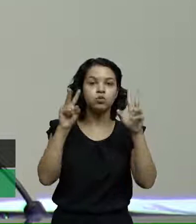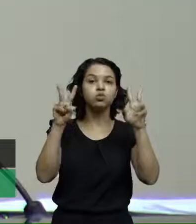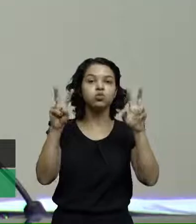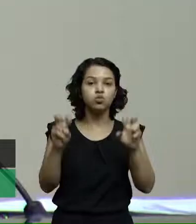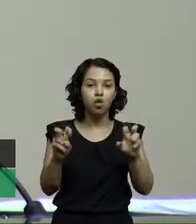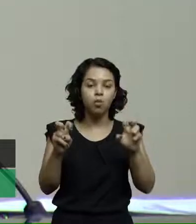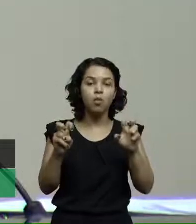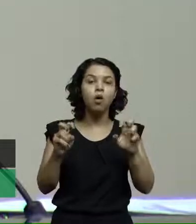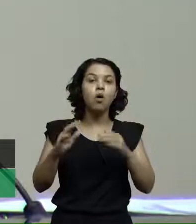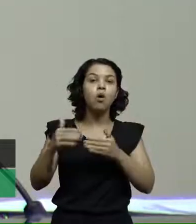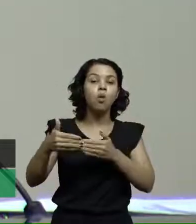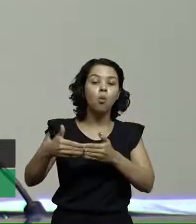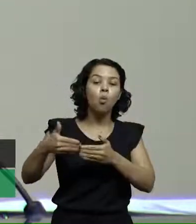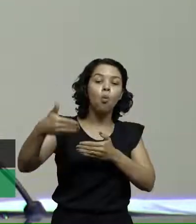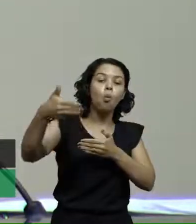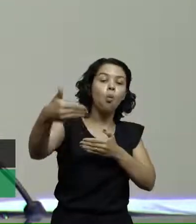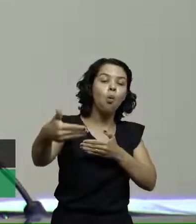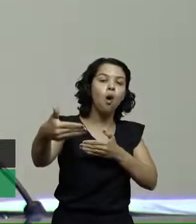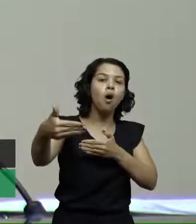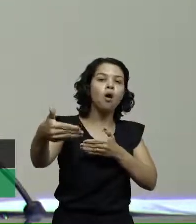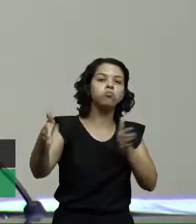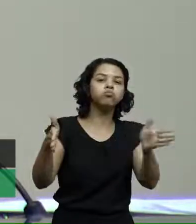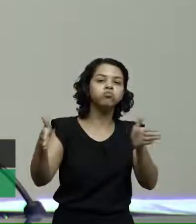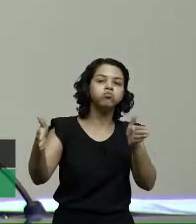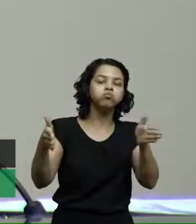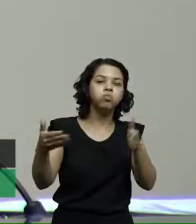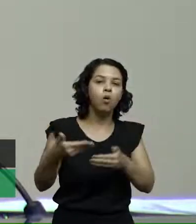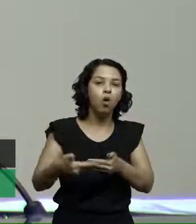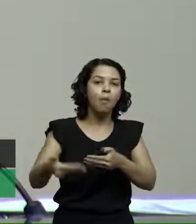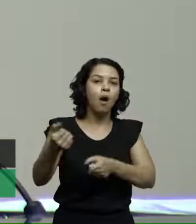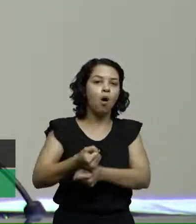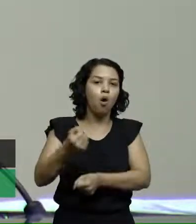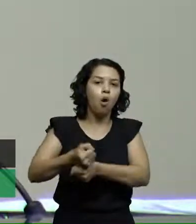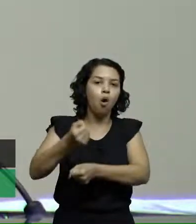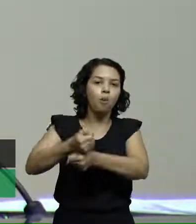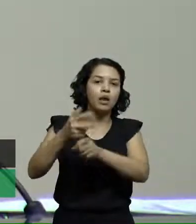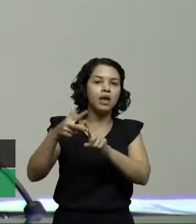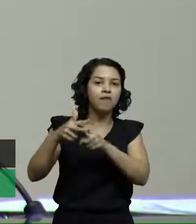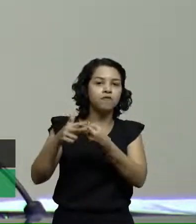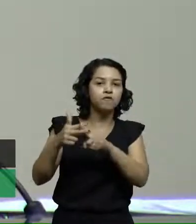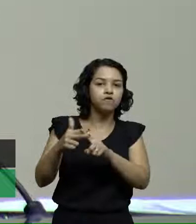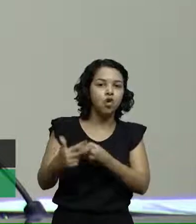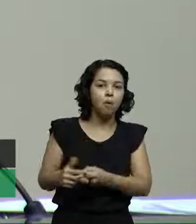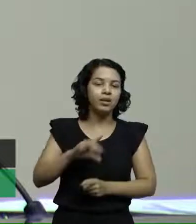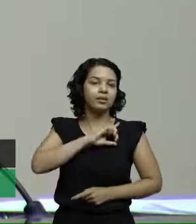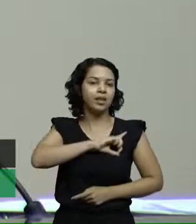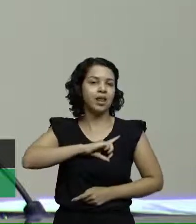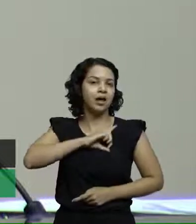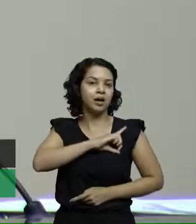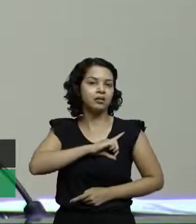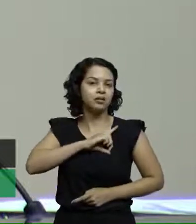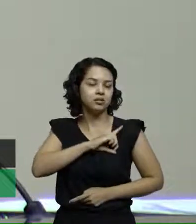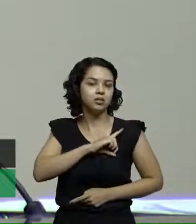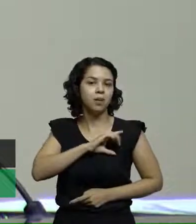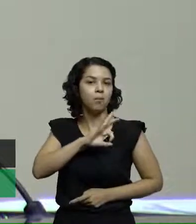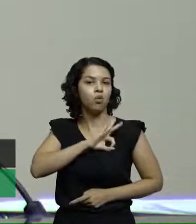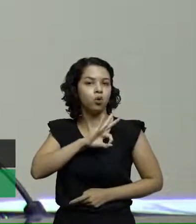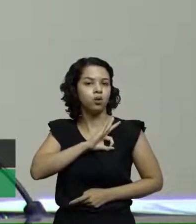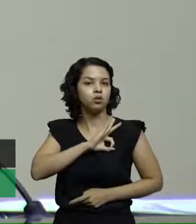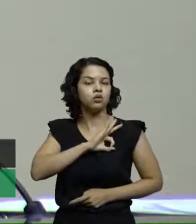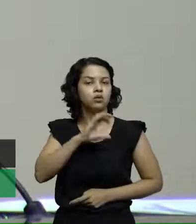previsão de início das obras de reforma da Delegacia da Polícia Civil do município